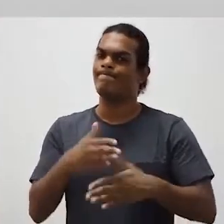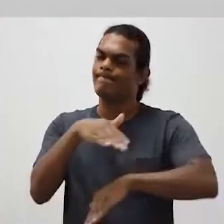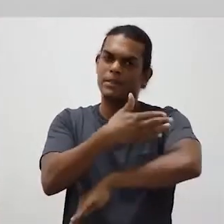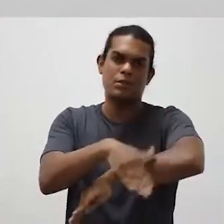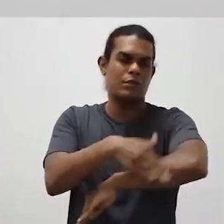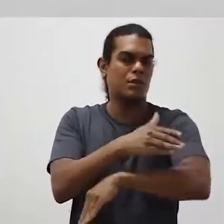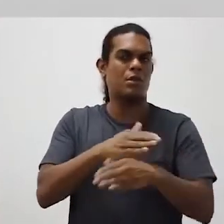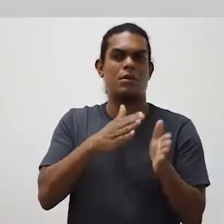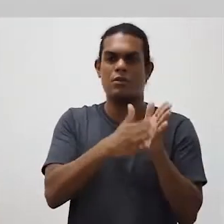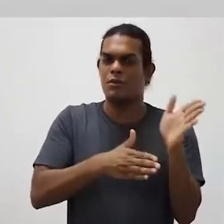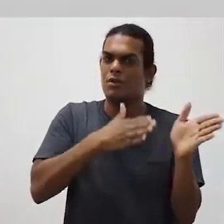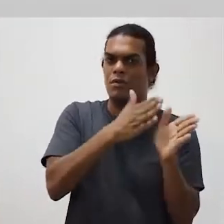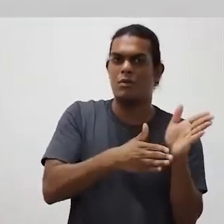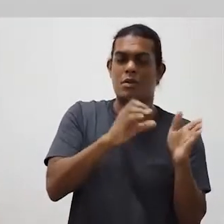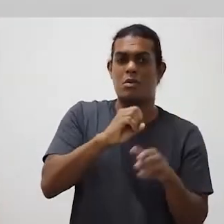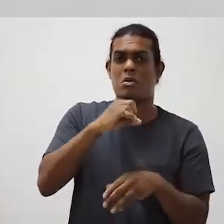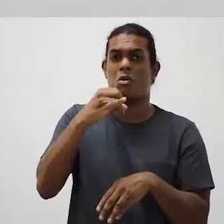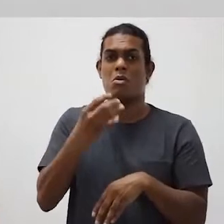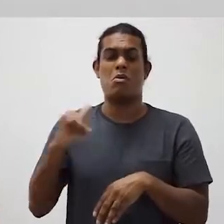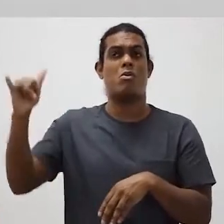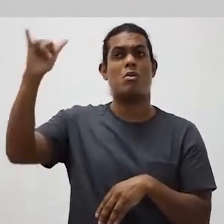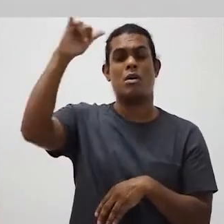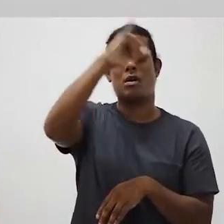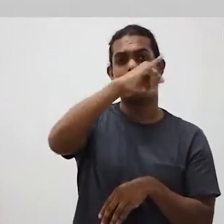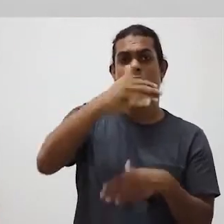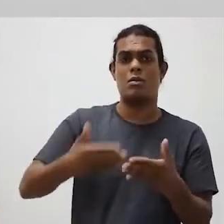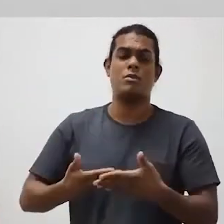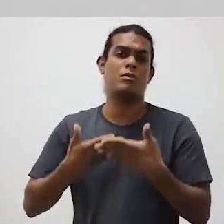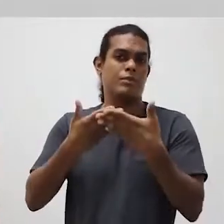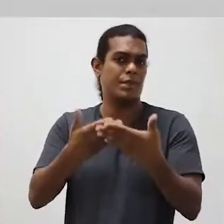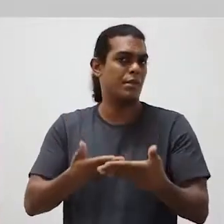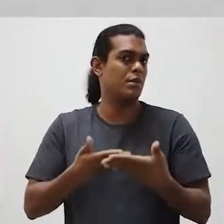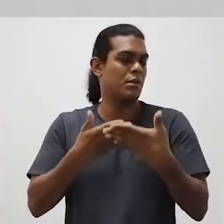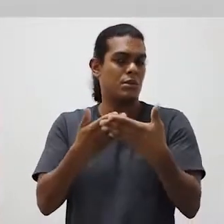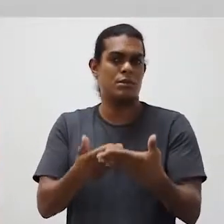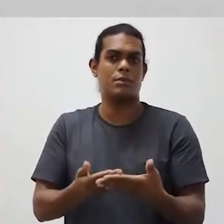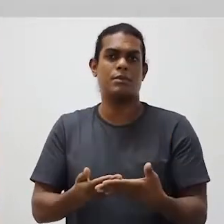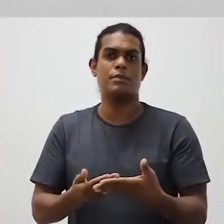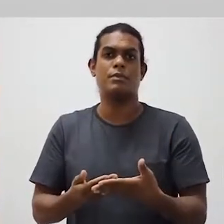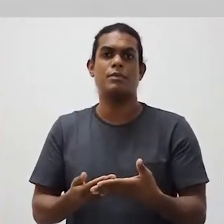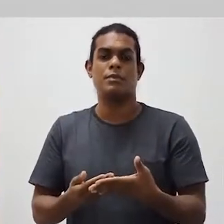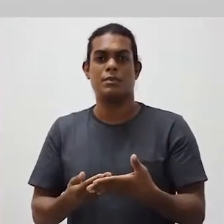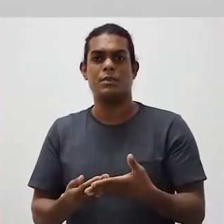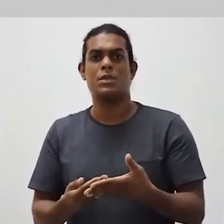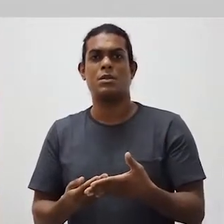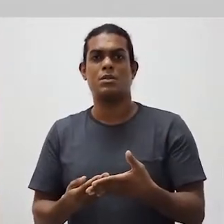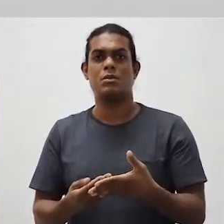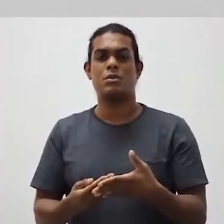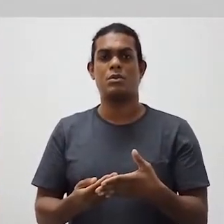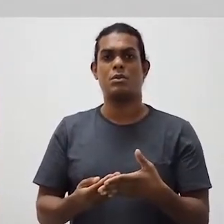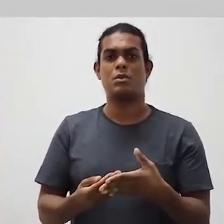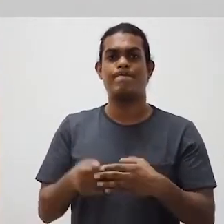rodoviário, ferroviário ou mesmo aéreo ou marítimo. E isso a gente vê que é uma das grandes críticas de